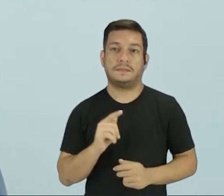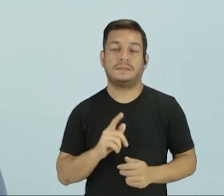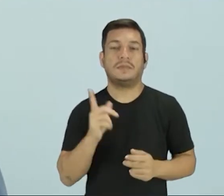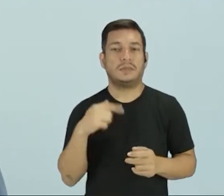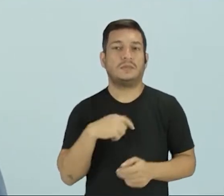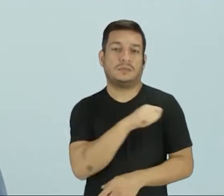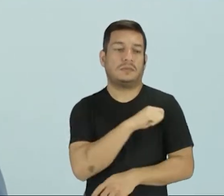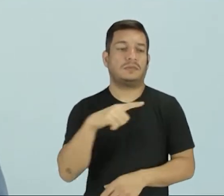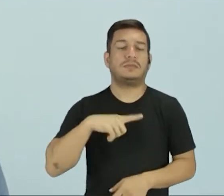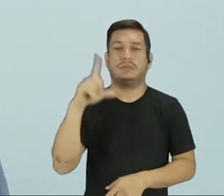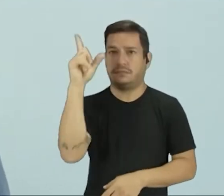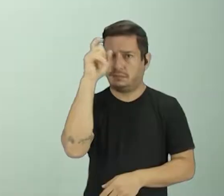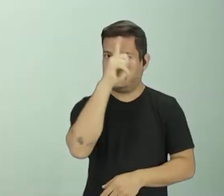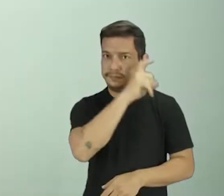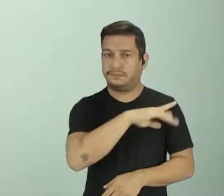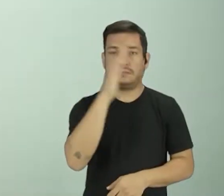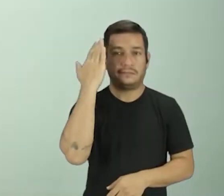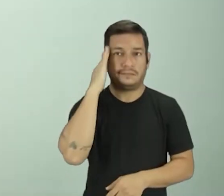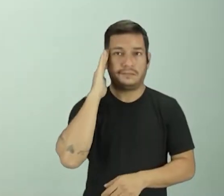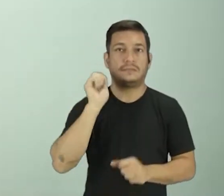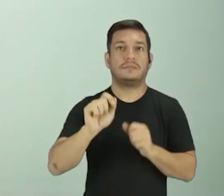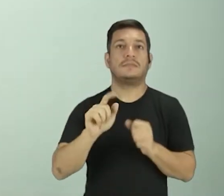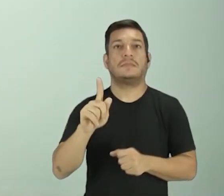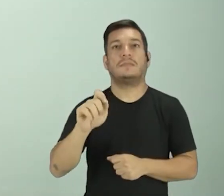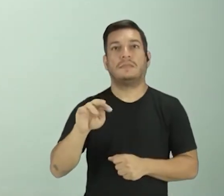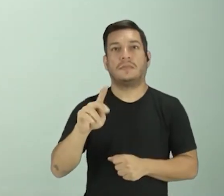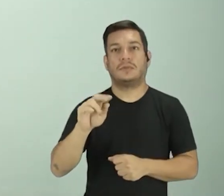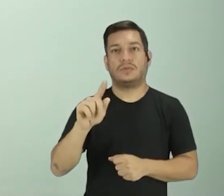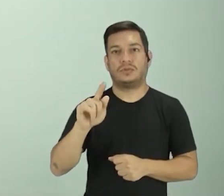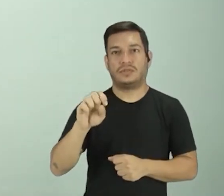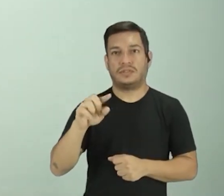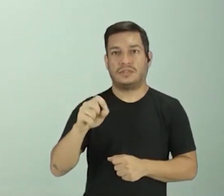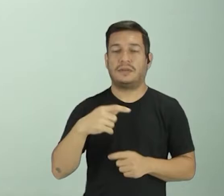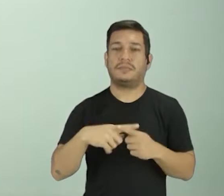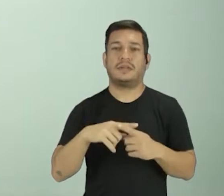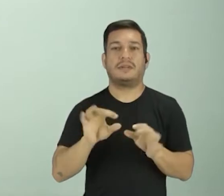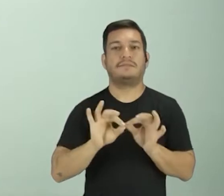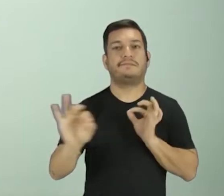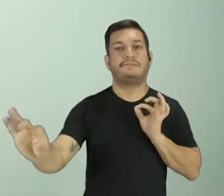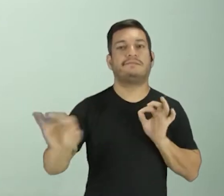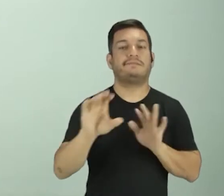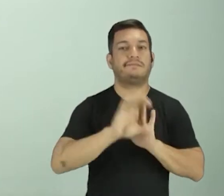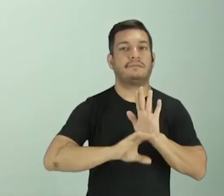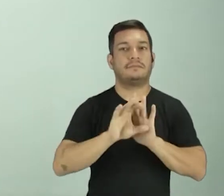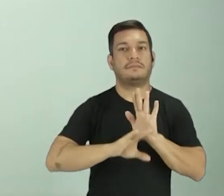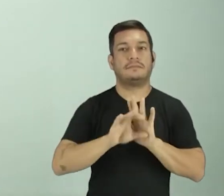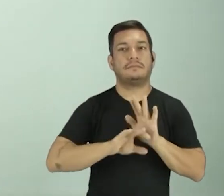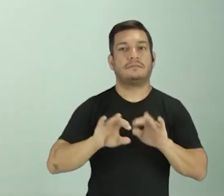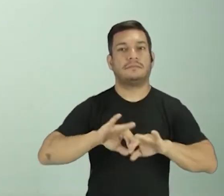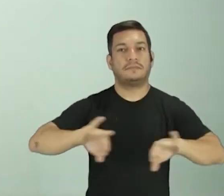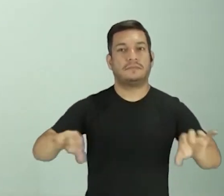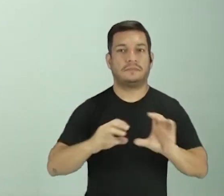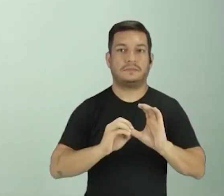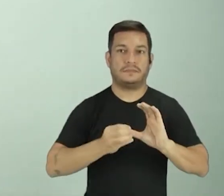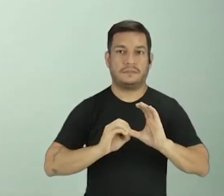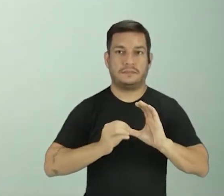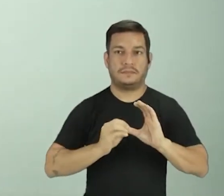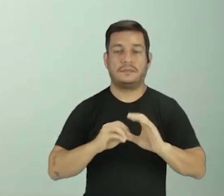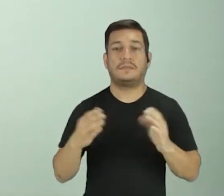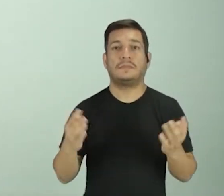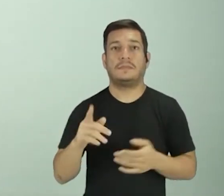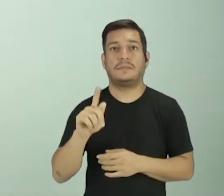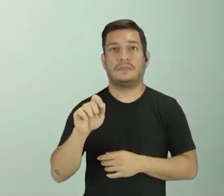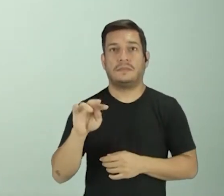muita dificuldade, em entender o que era a gametogênese, porque ficava muito distante do conteúdo de divisão celular. E